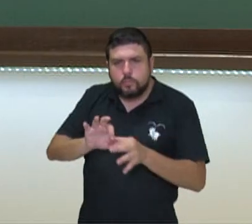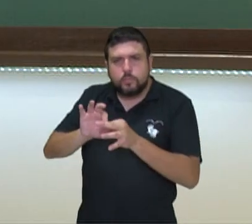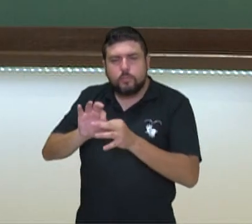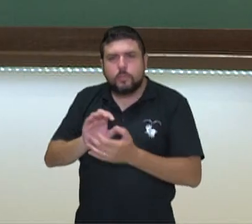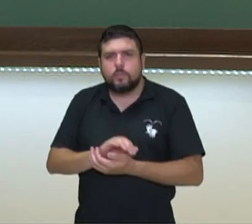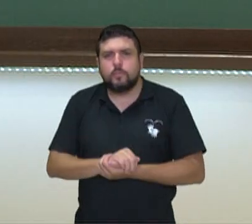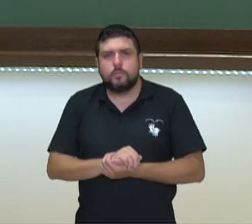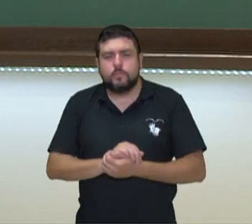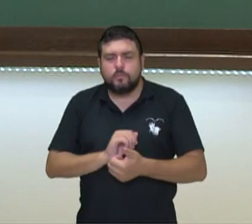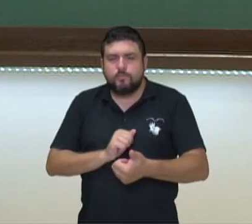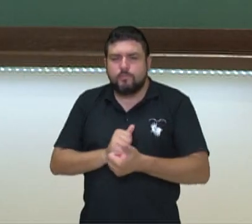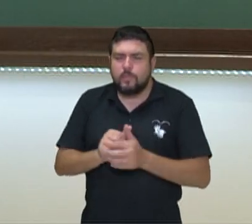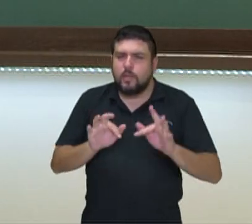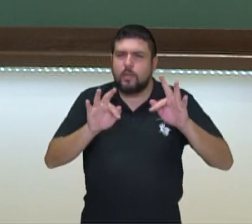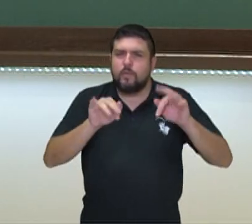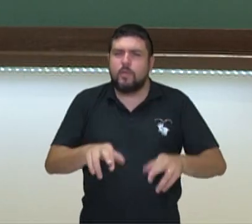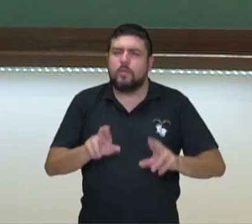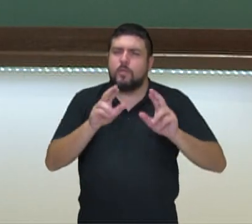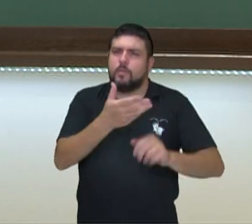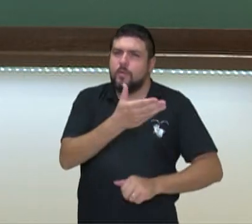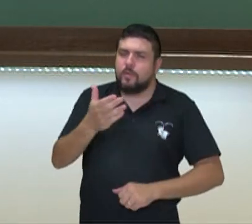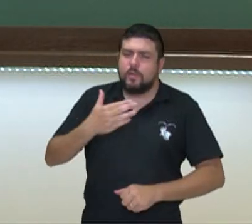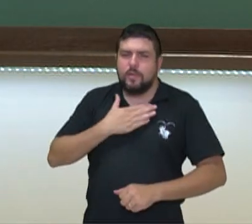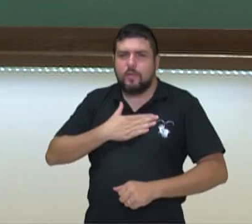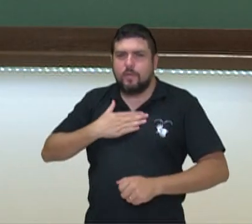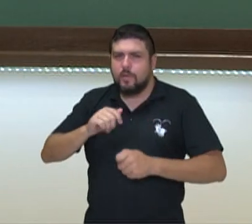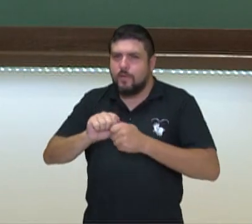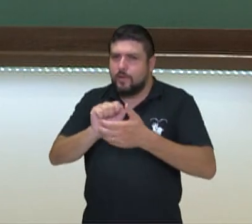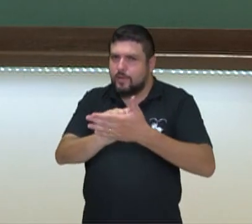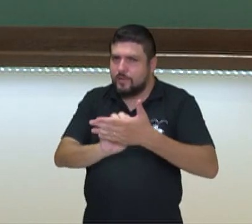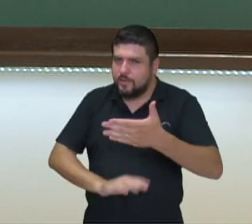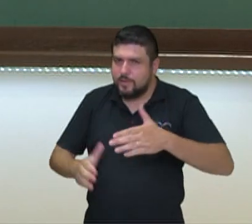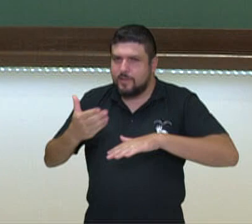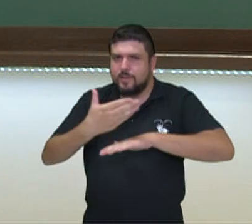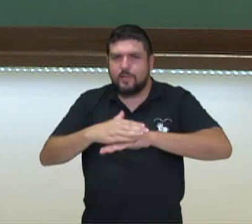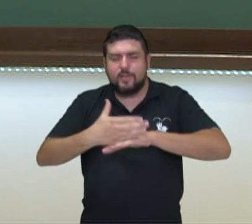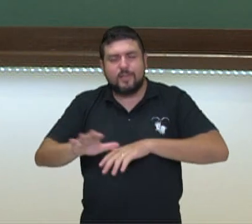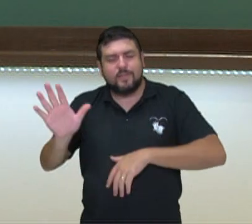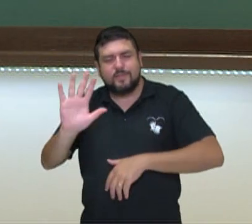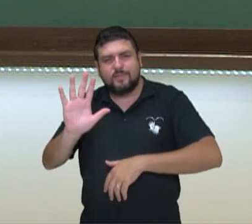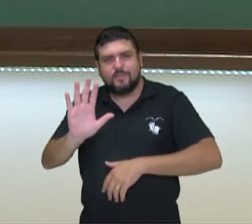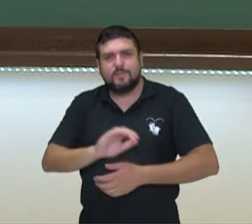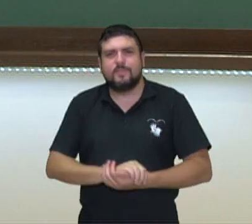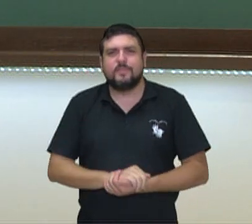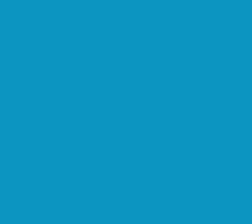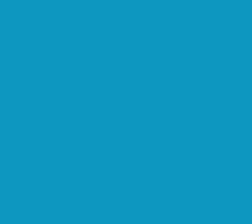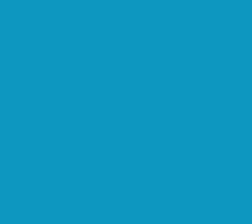ficando por aqui, espero que você tenha gostado. Faz atividade mão na massa, hein? E até a próxima!